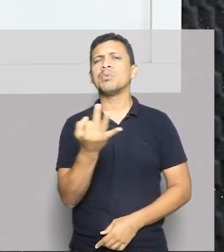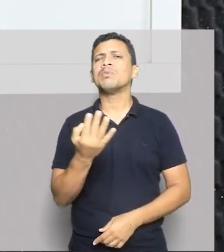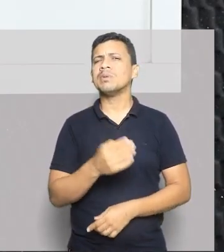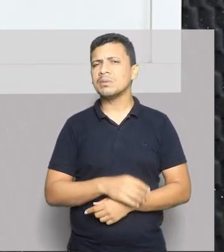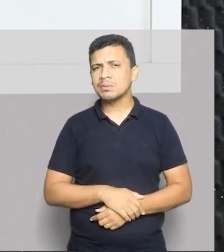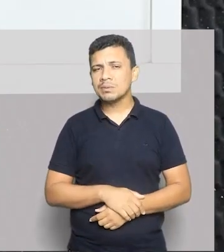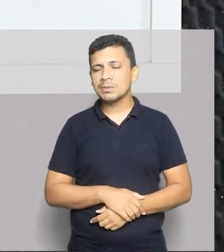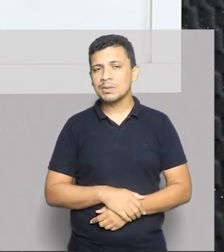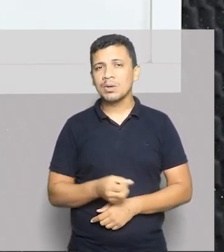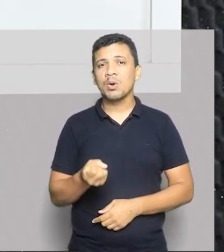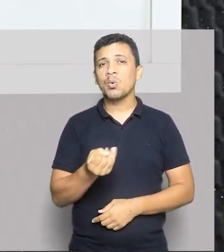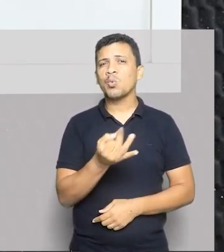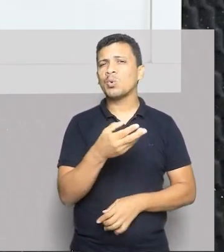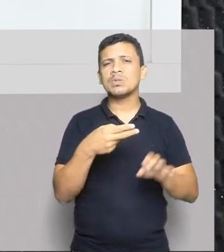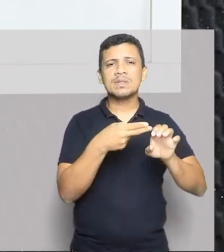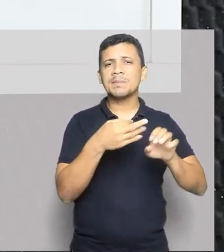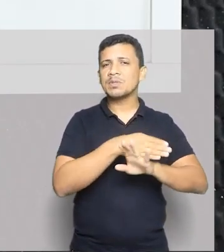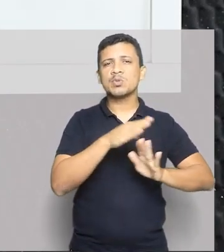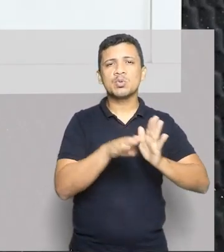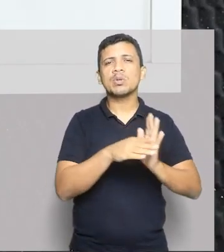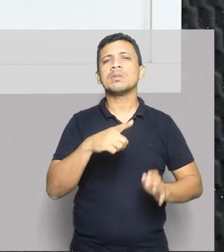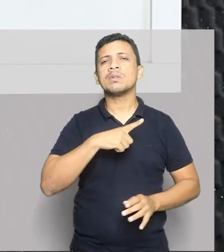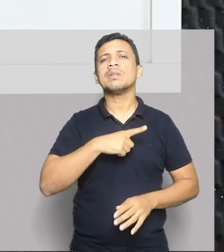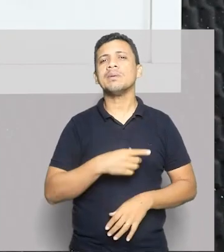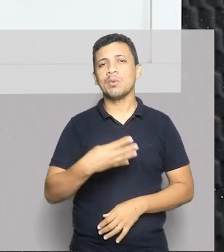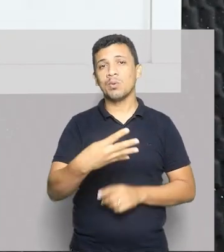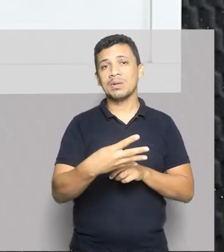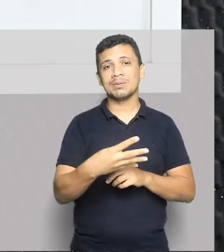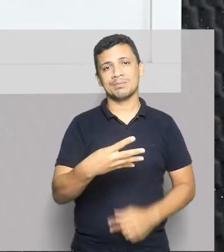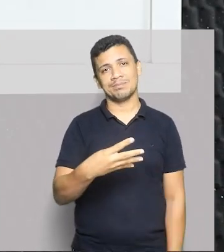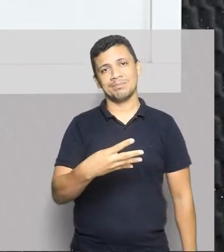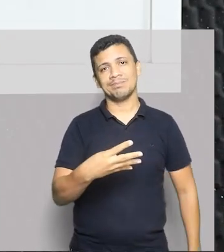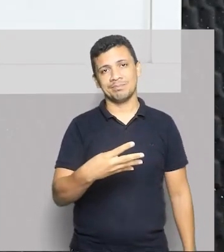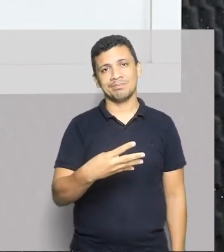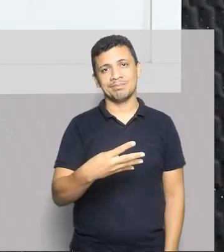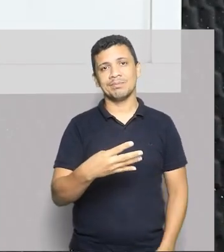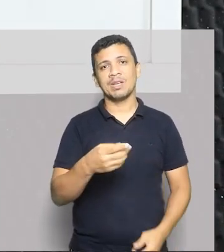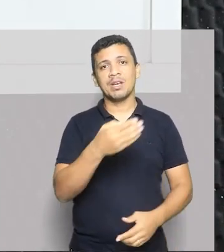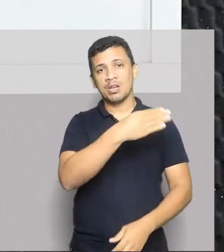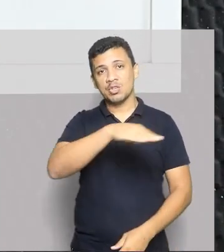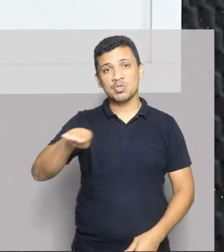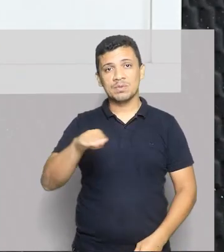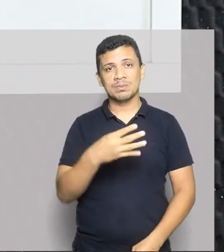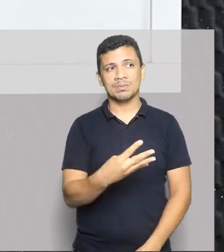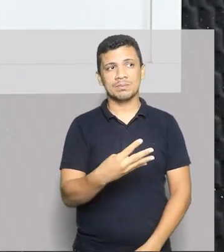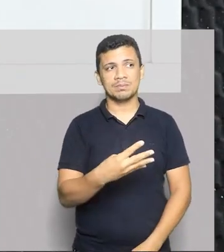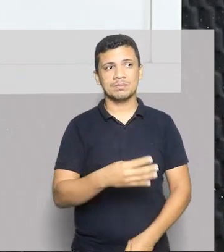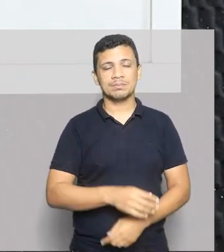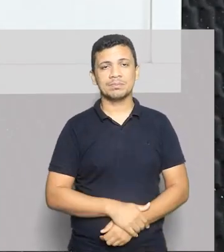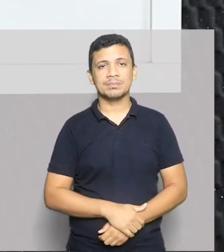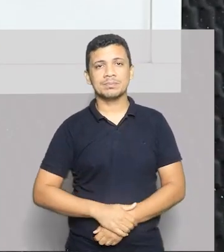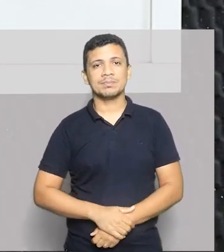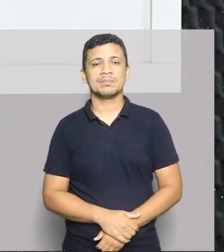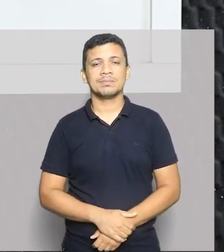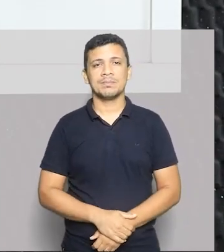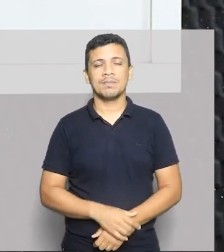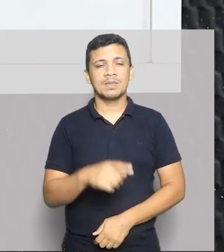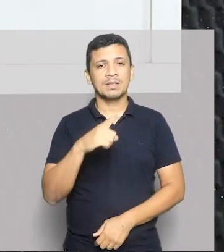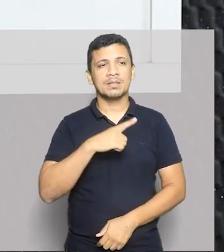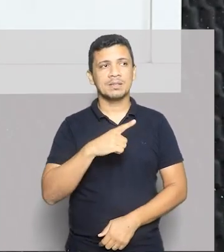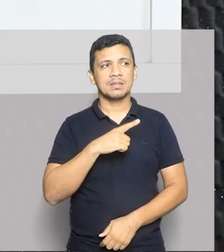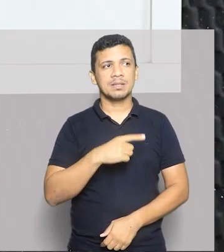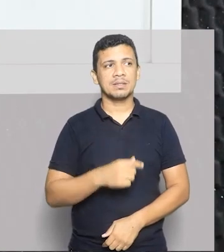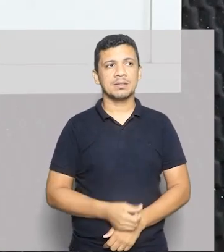divido? Quantos elementos eu tenho aqui? 4. Então você vai dividir por 4. Certo? Então nós temos